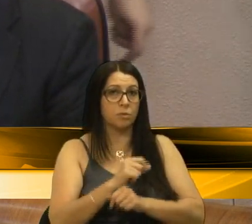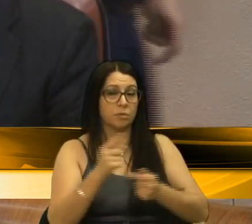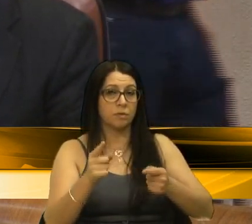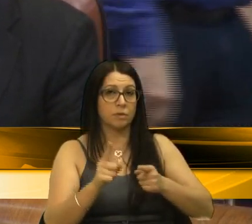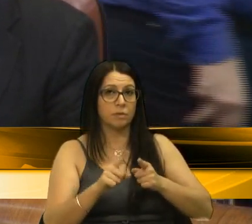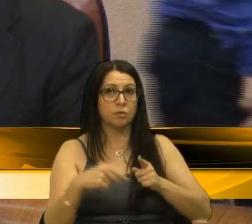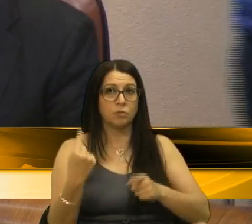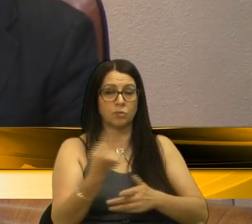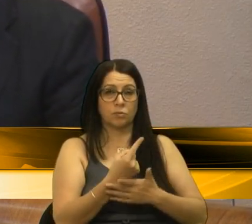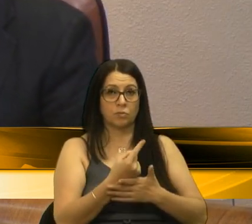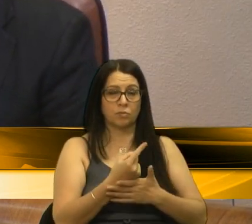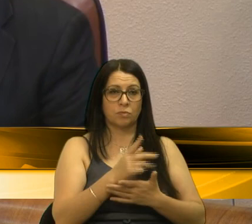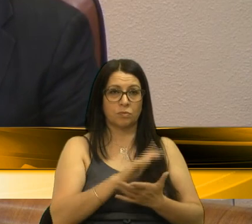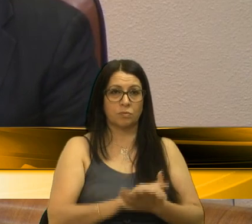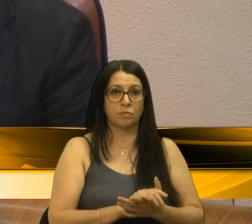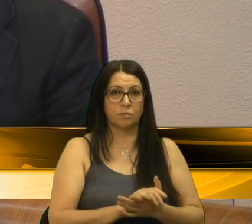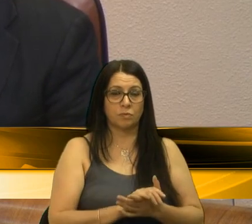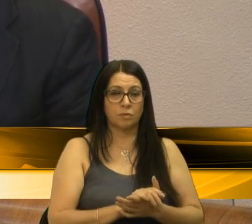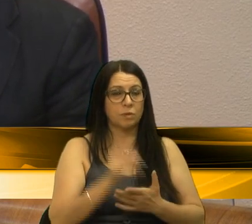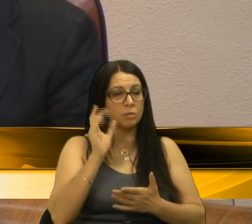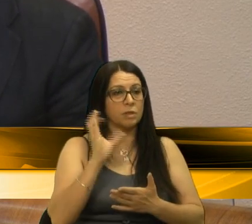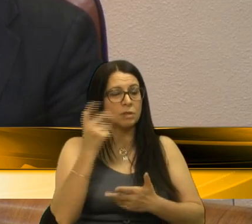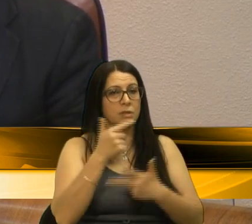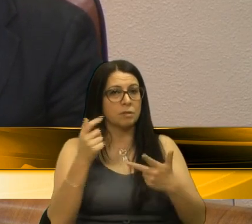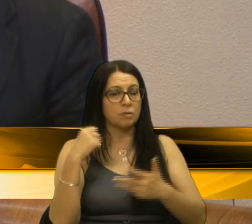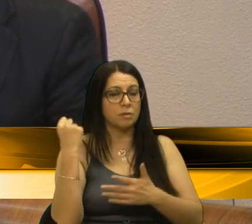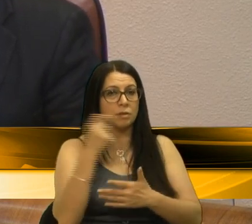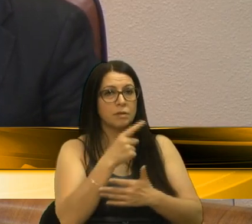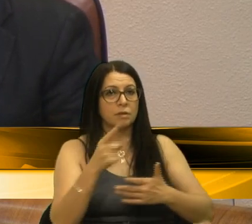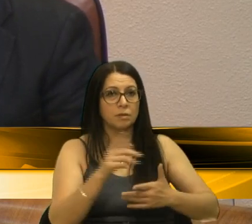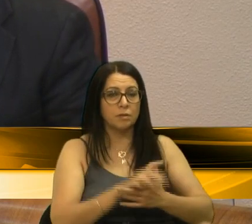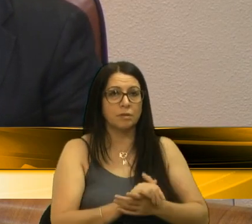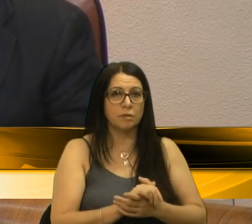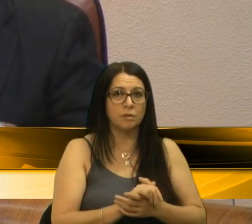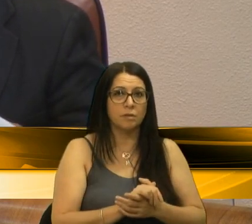reparação com a manutenção da decisão agravada, portanto, é evidente.